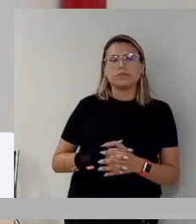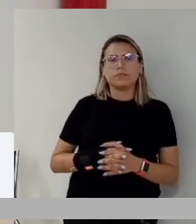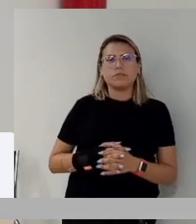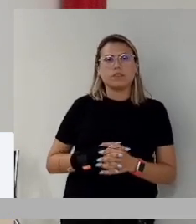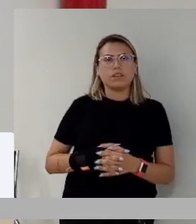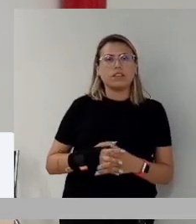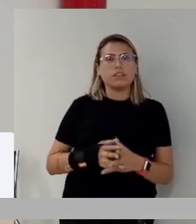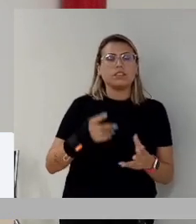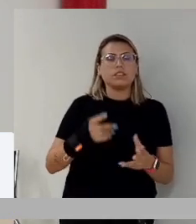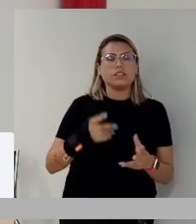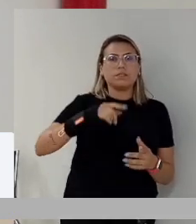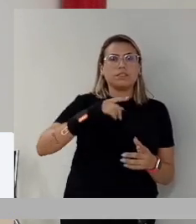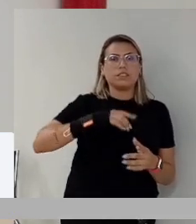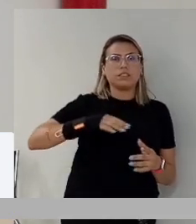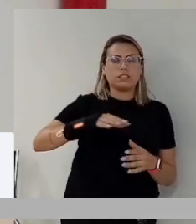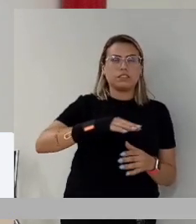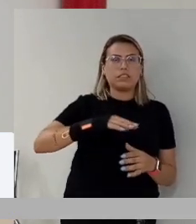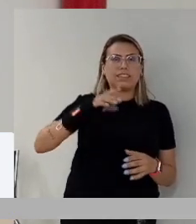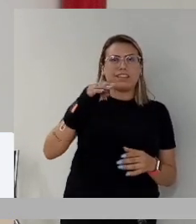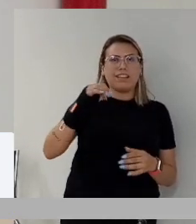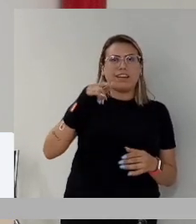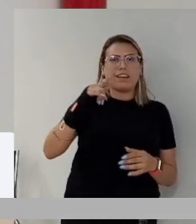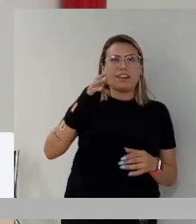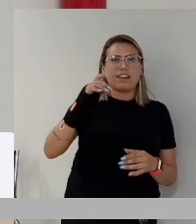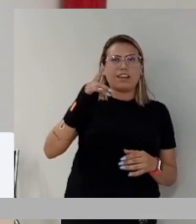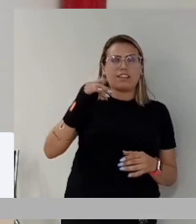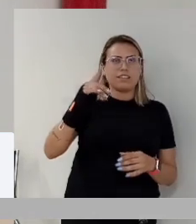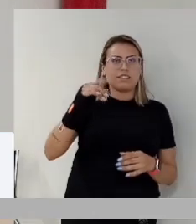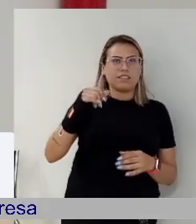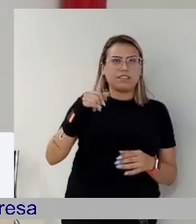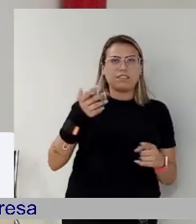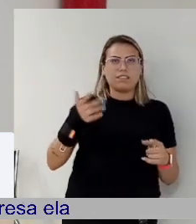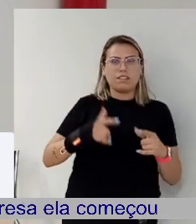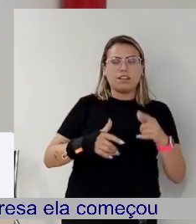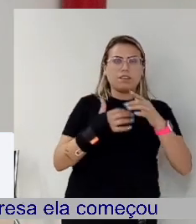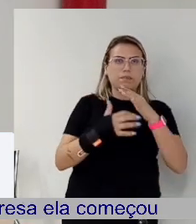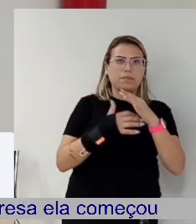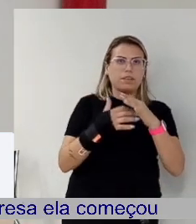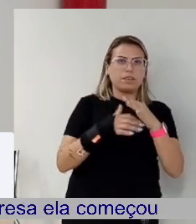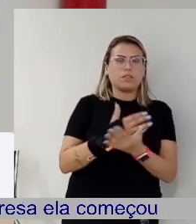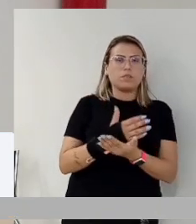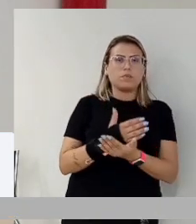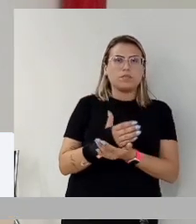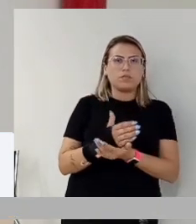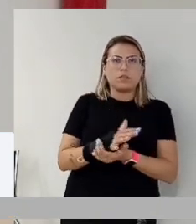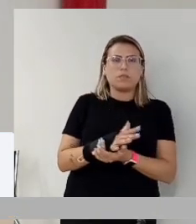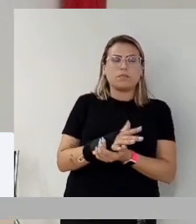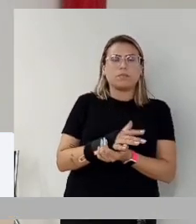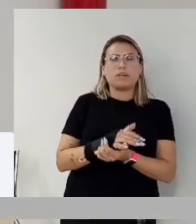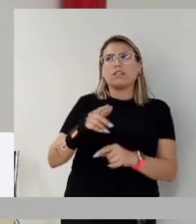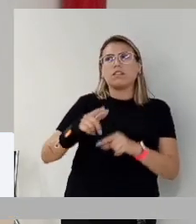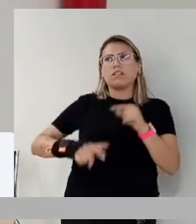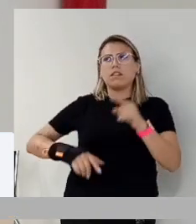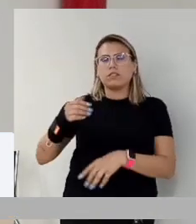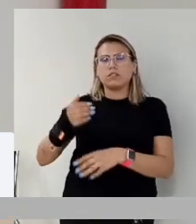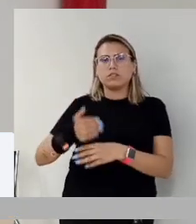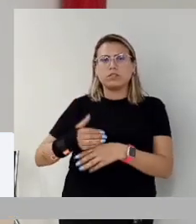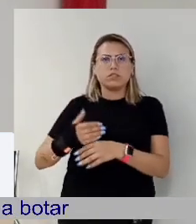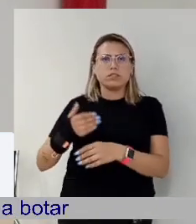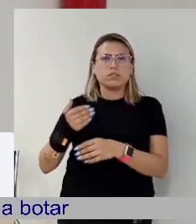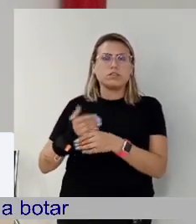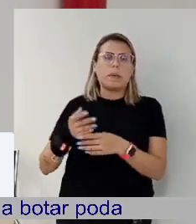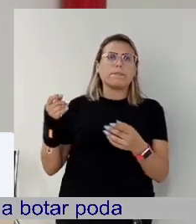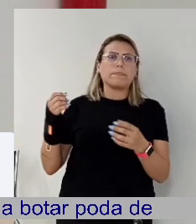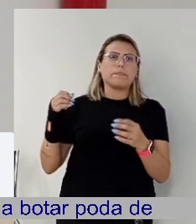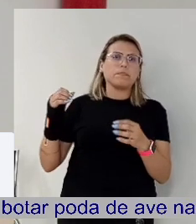teve aquelas áreas degradada então a empresa ela começou botar material de construção ela começou a botar poda de